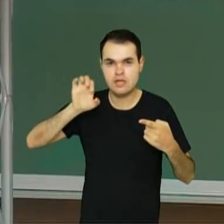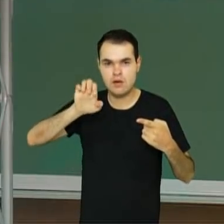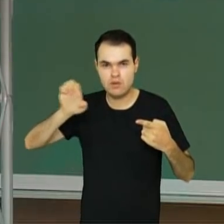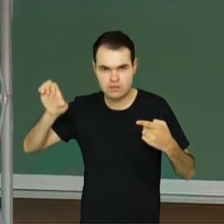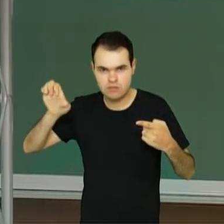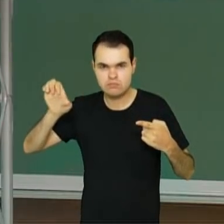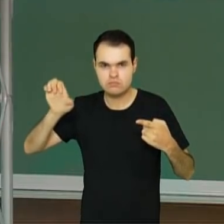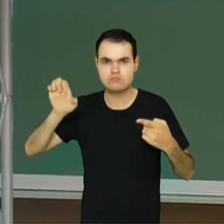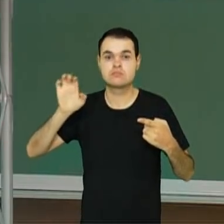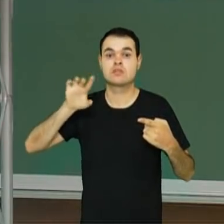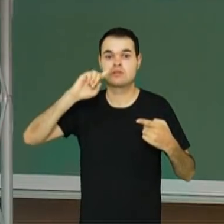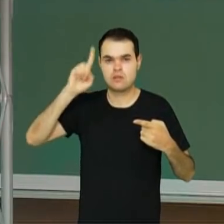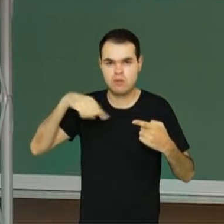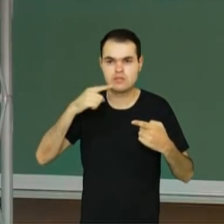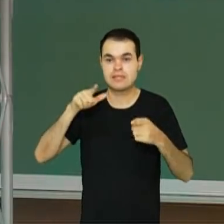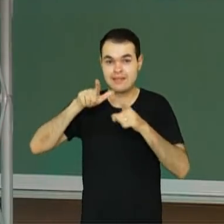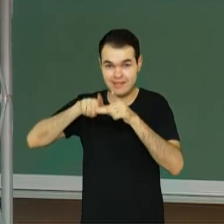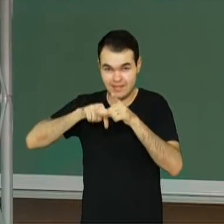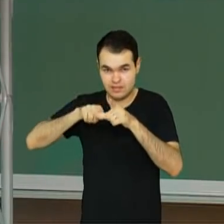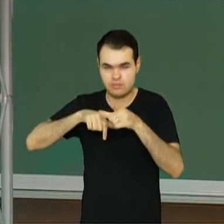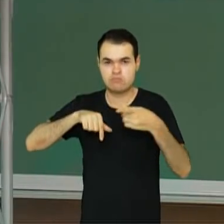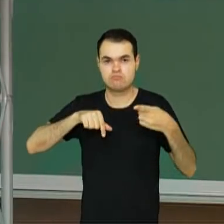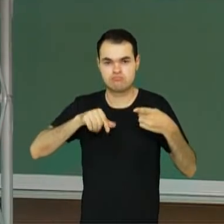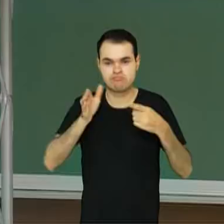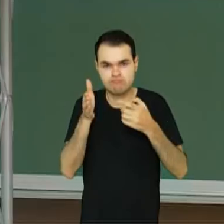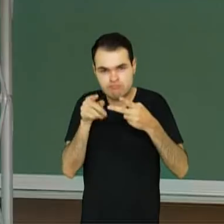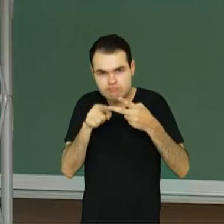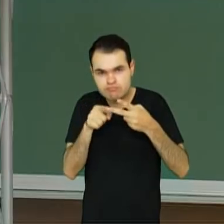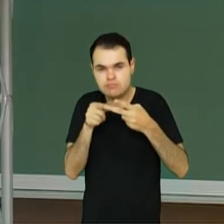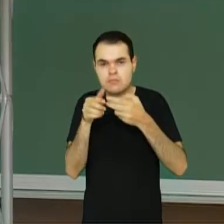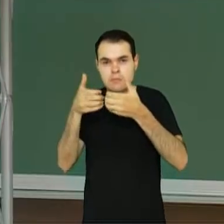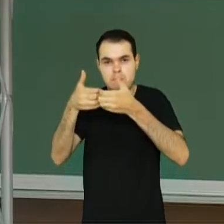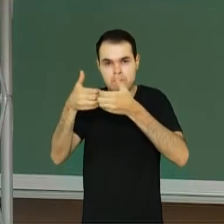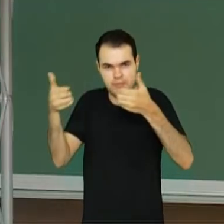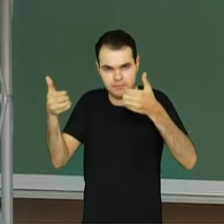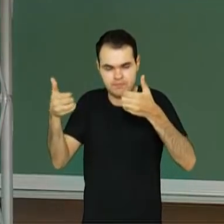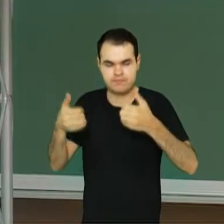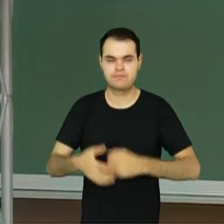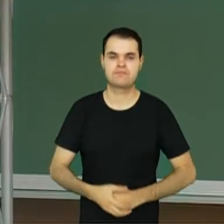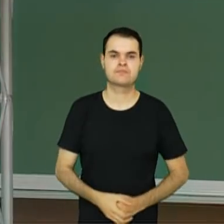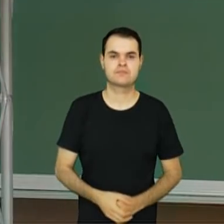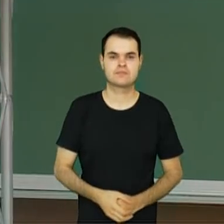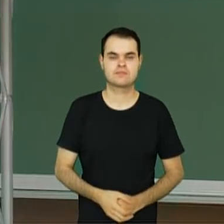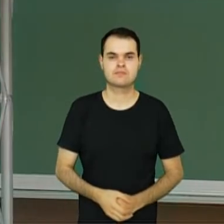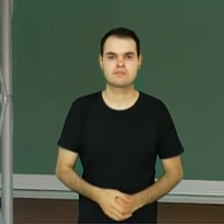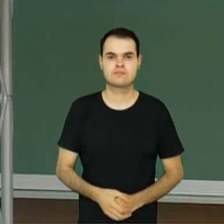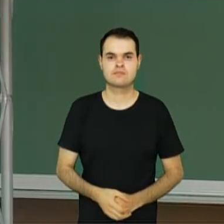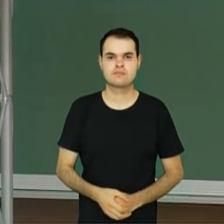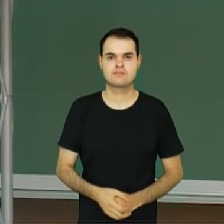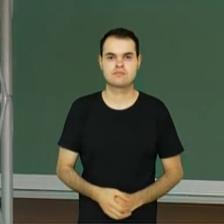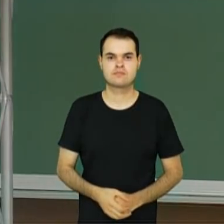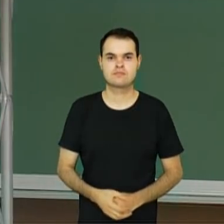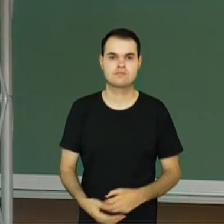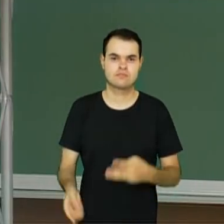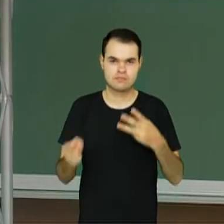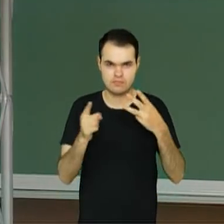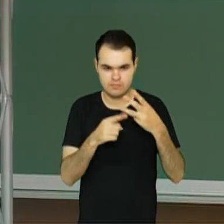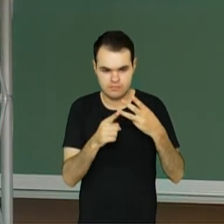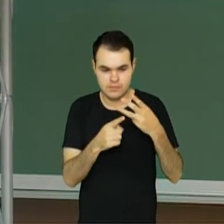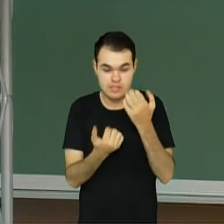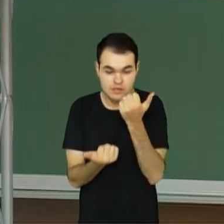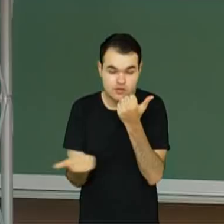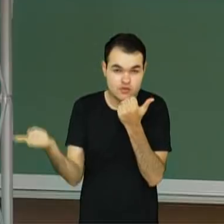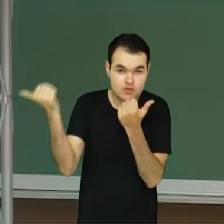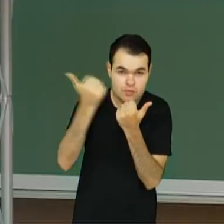isolar essa incógnita para você obter uma equação de substituição. Vamos para o próximo passo. Substituí-la na